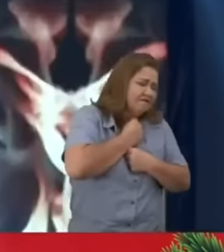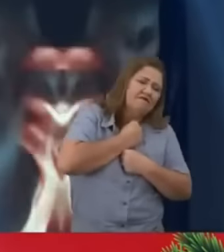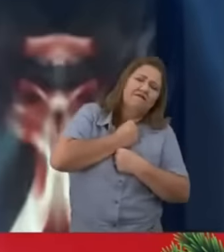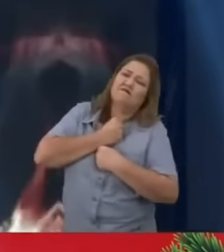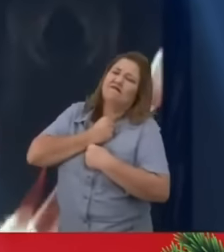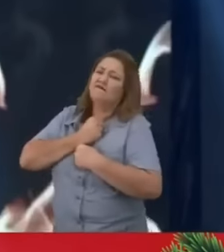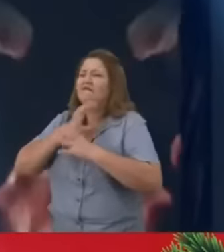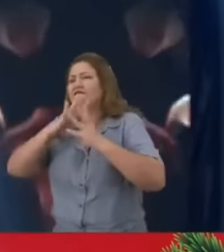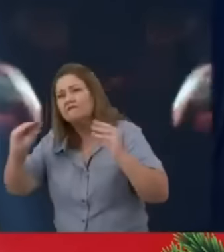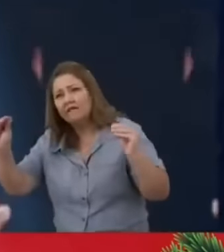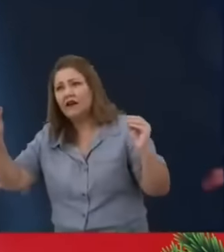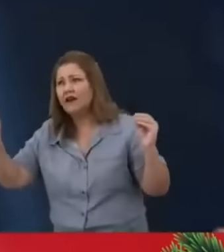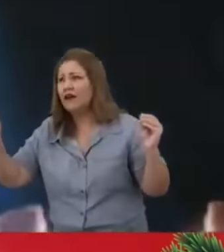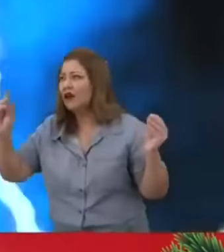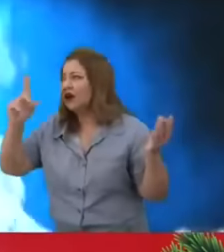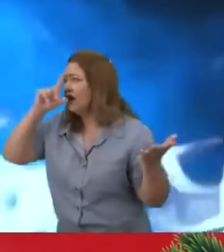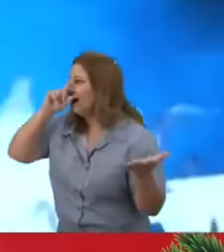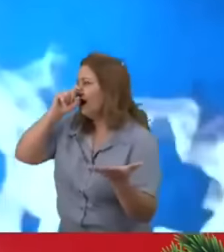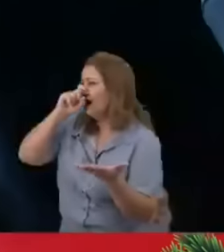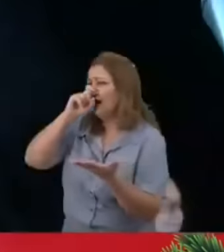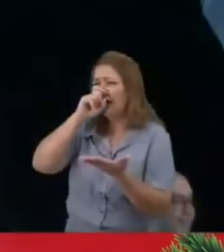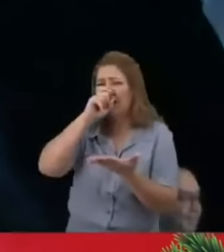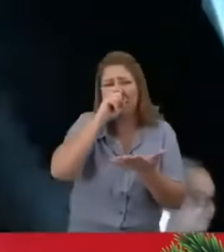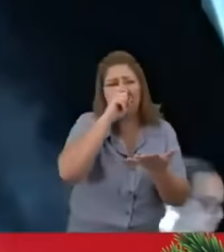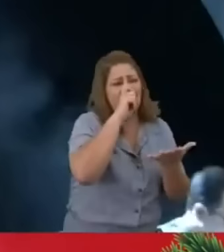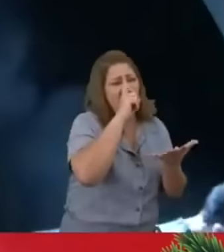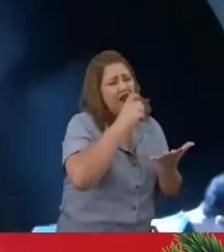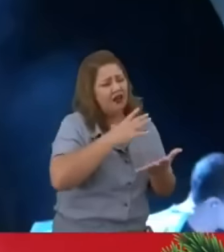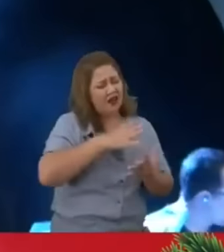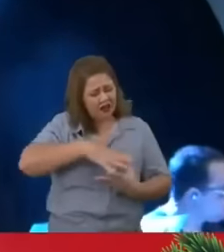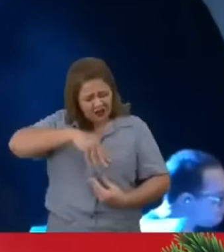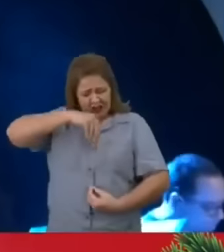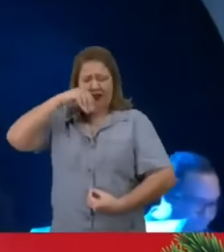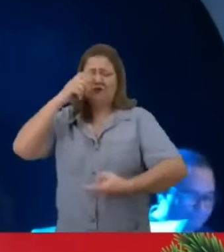depois some. A alma chora.